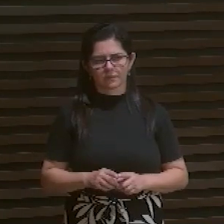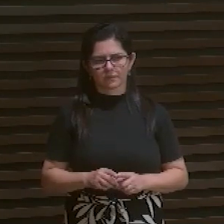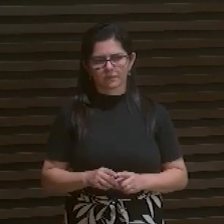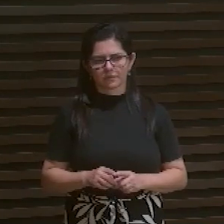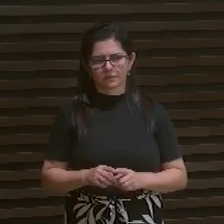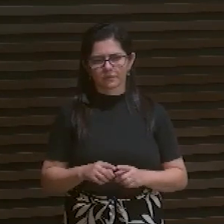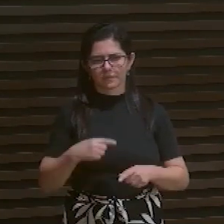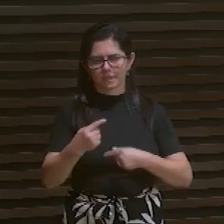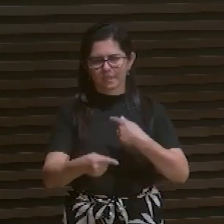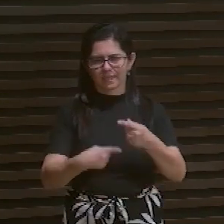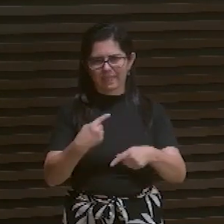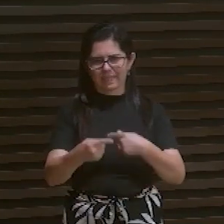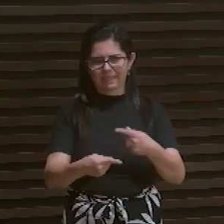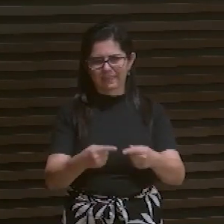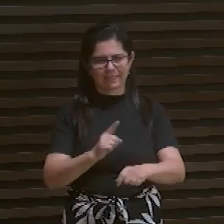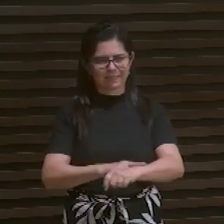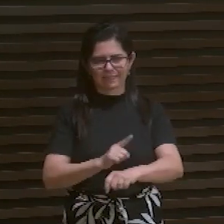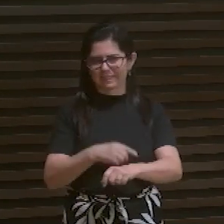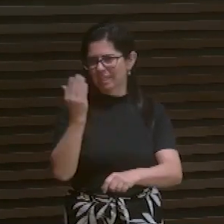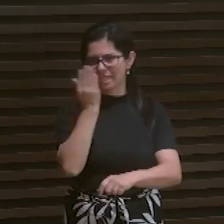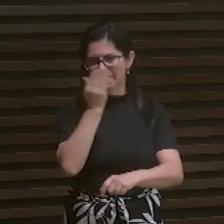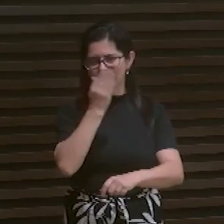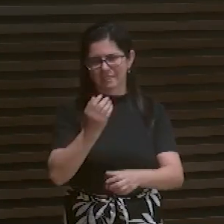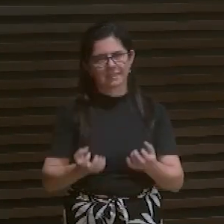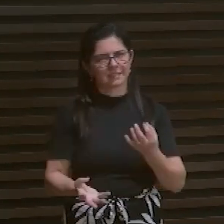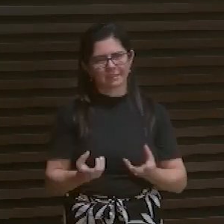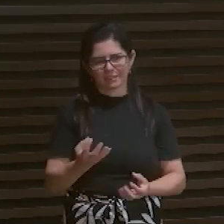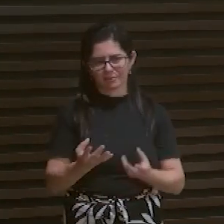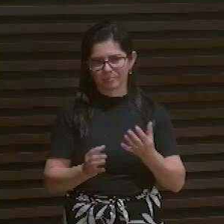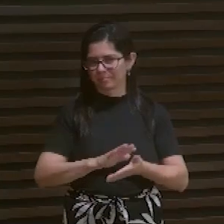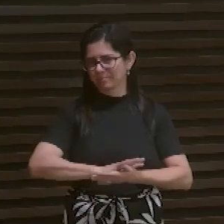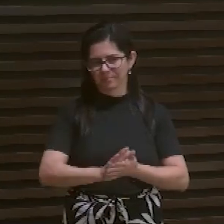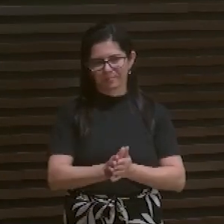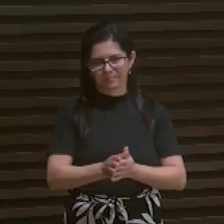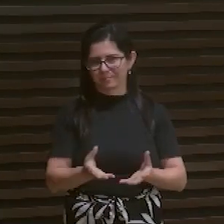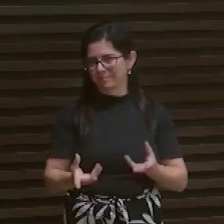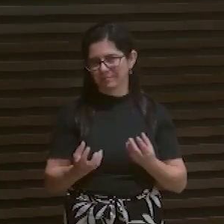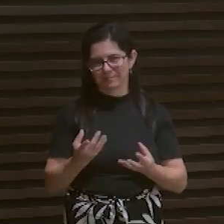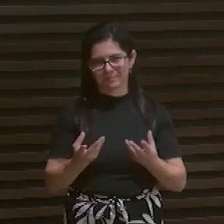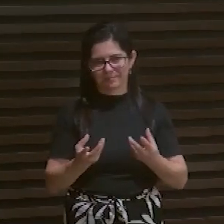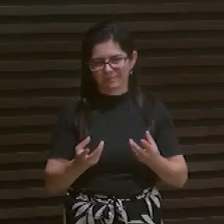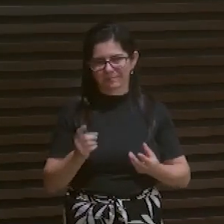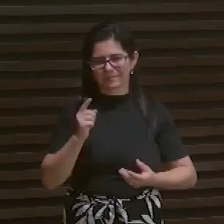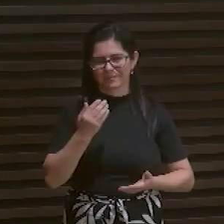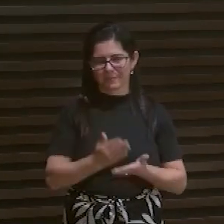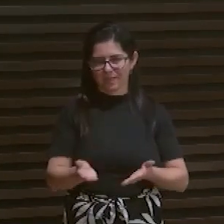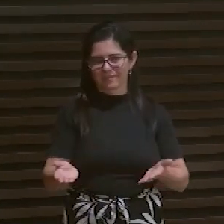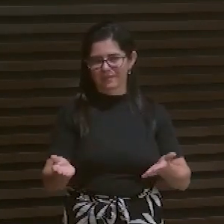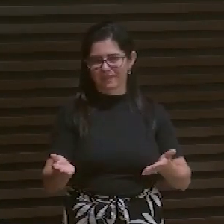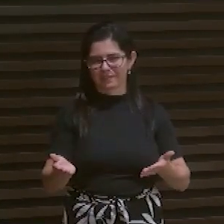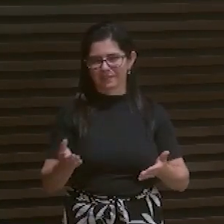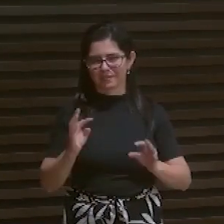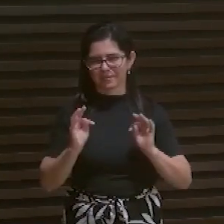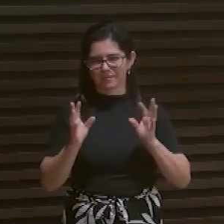consumido. E você está perdendo uma maravilhosa experiência, que é servir nesse corpo. É fazer parte.